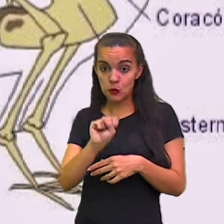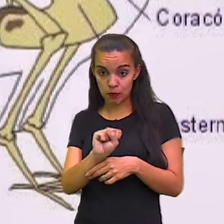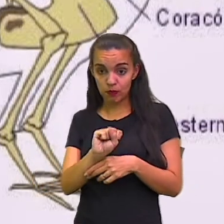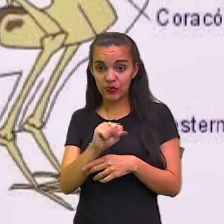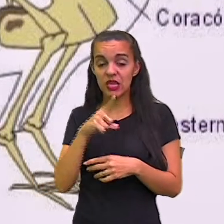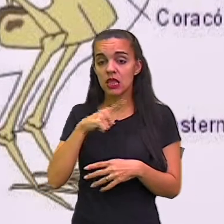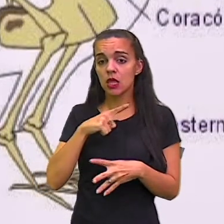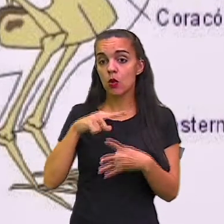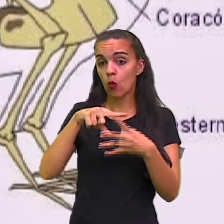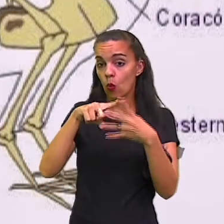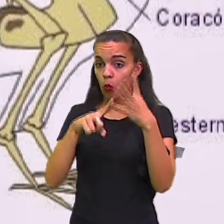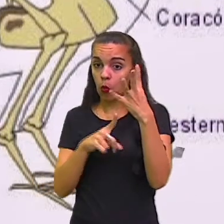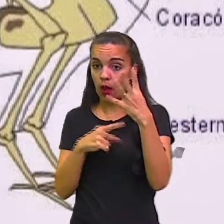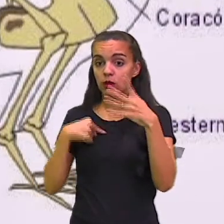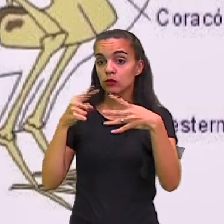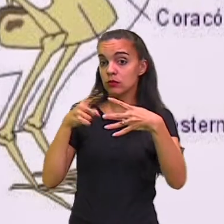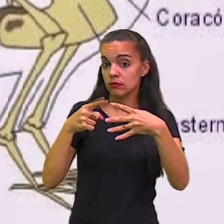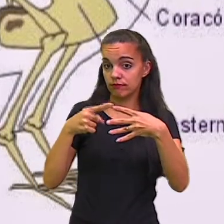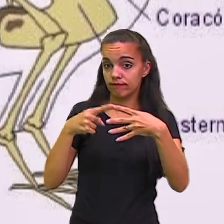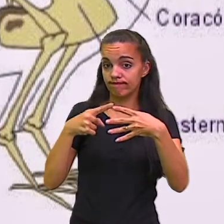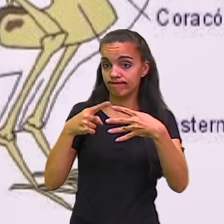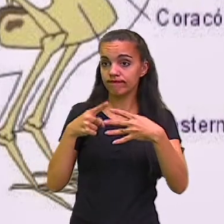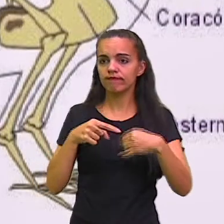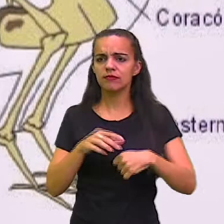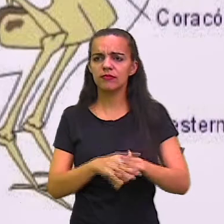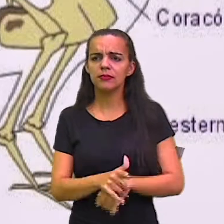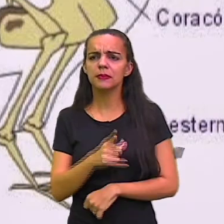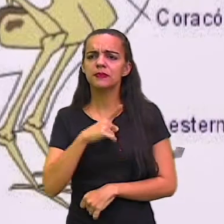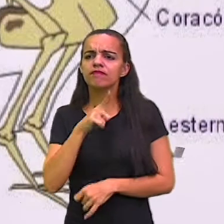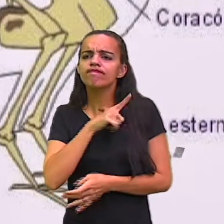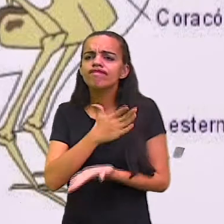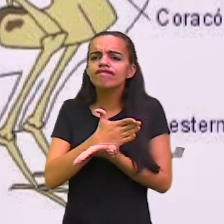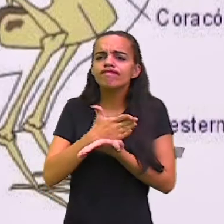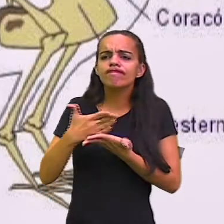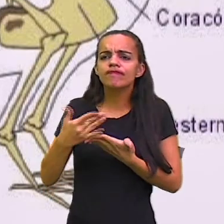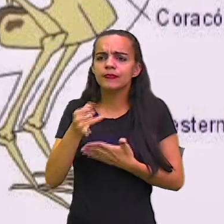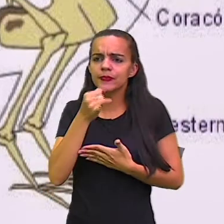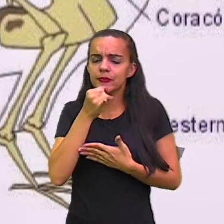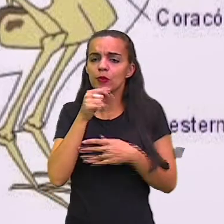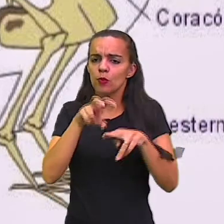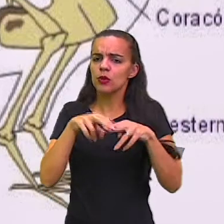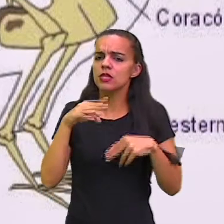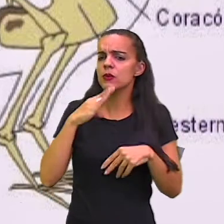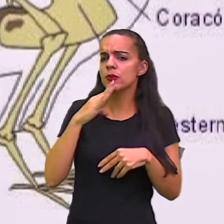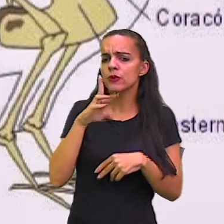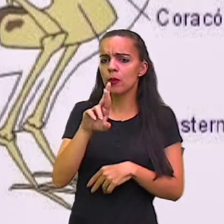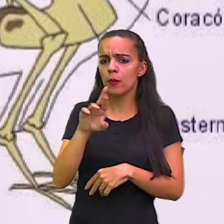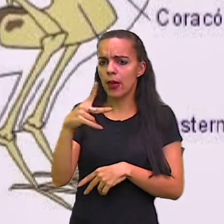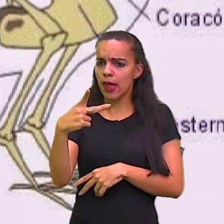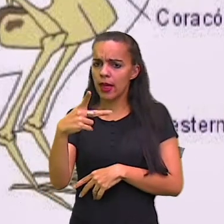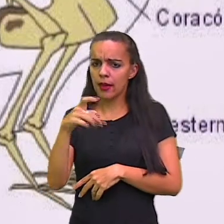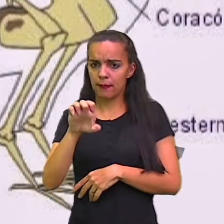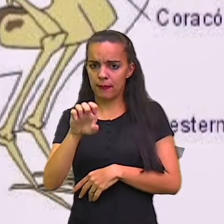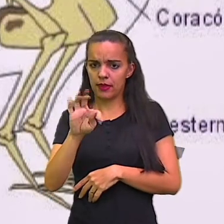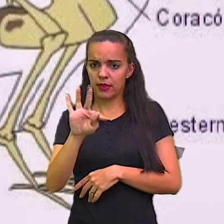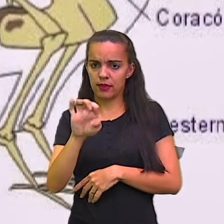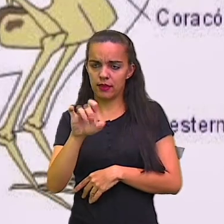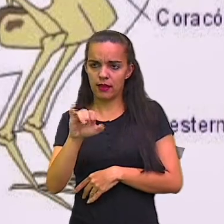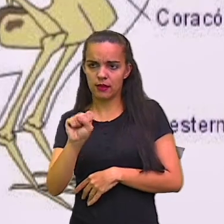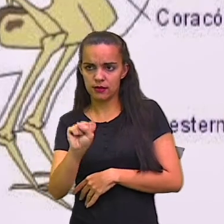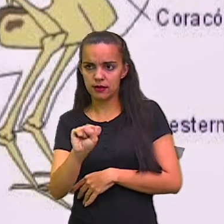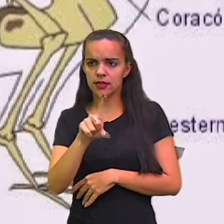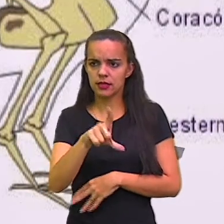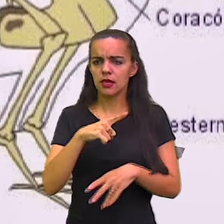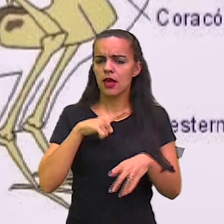quatro dedos de maneira geral são cobertos por uma epiderme com penas e